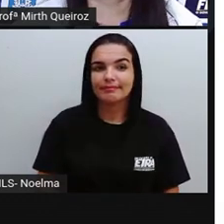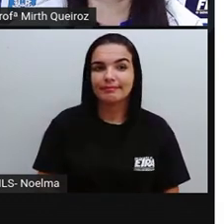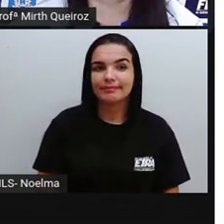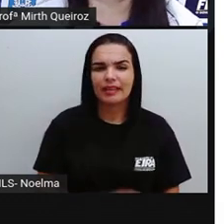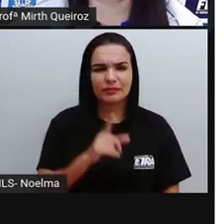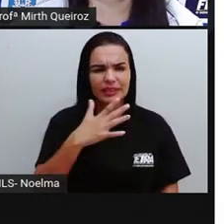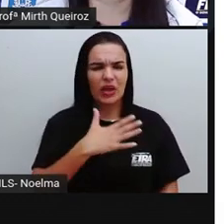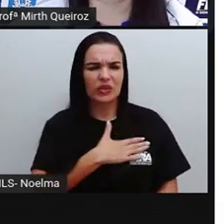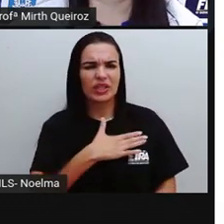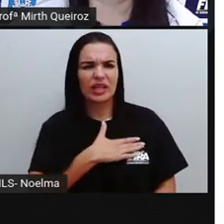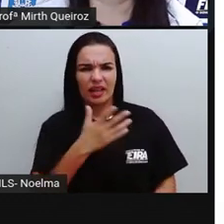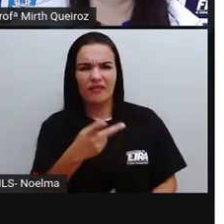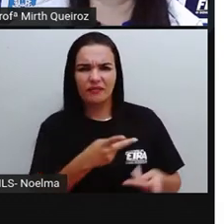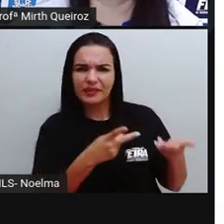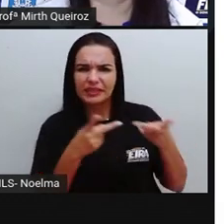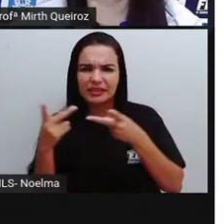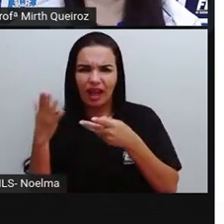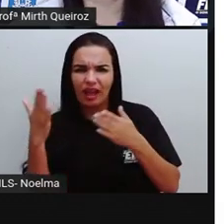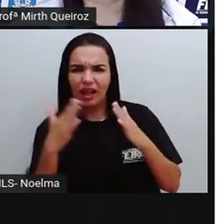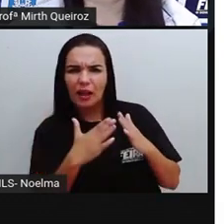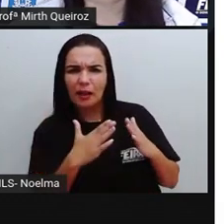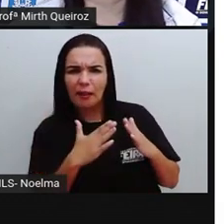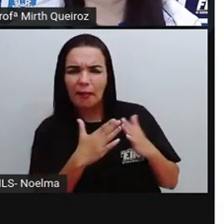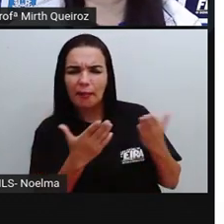Vocês gostariam de visitar esse lugar?